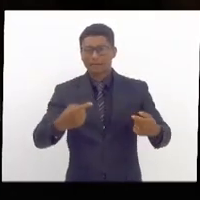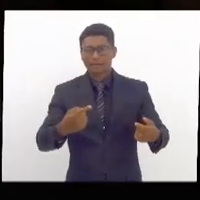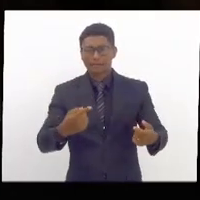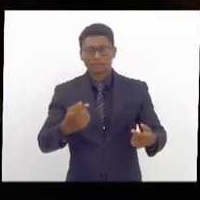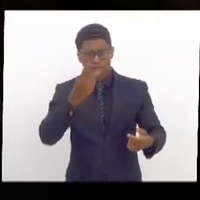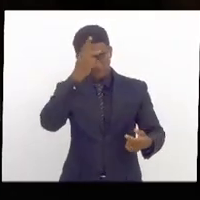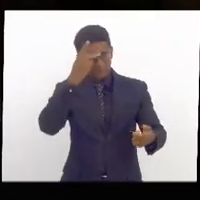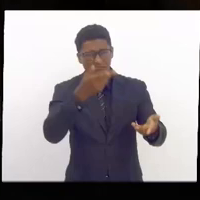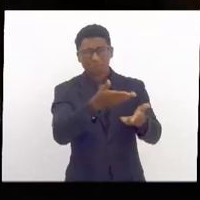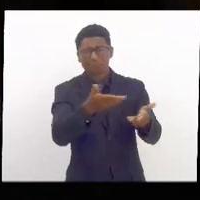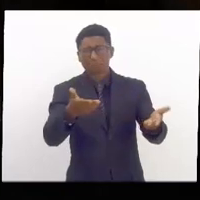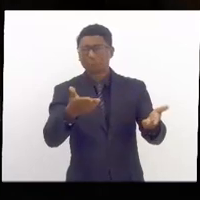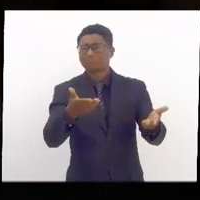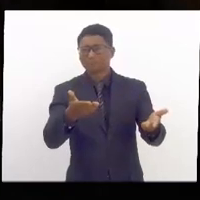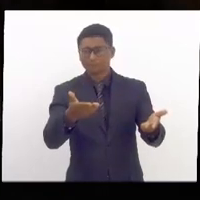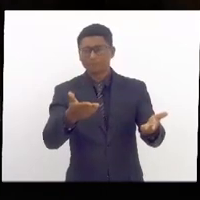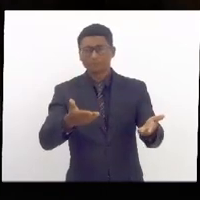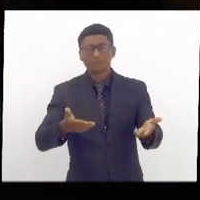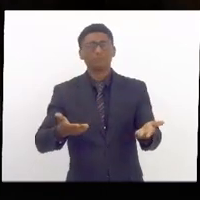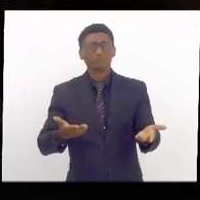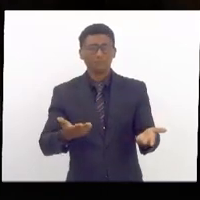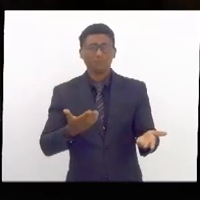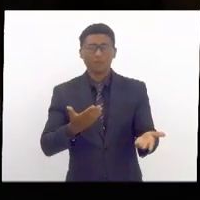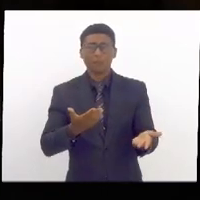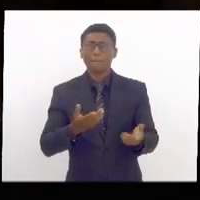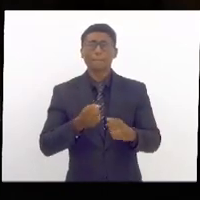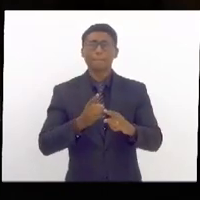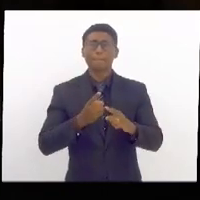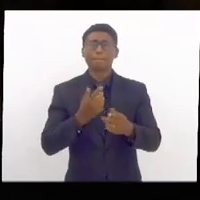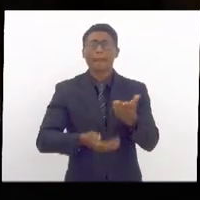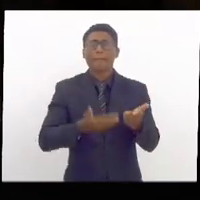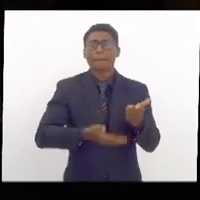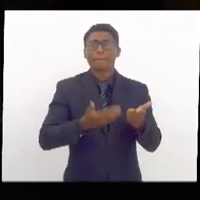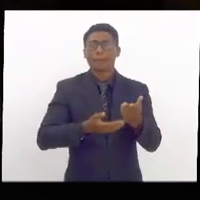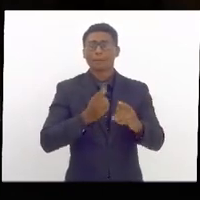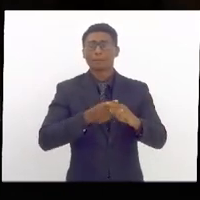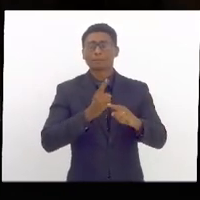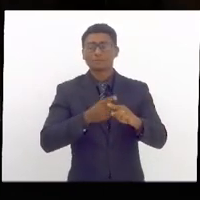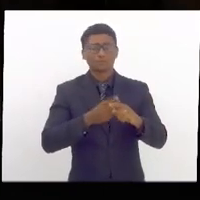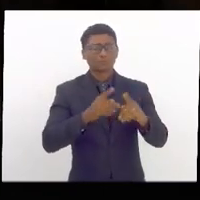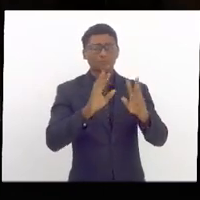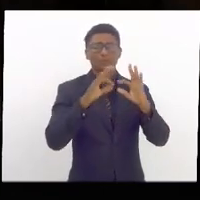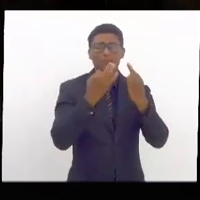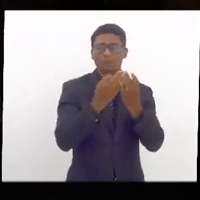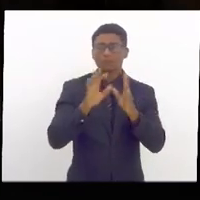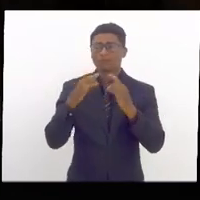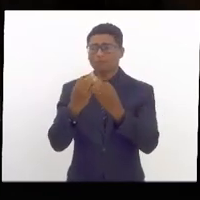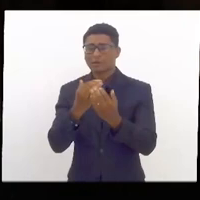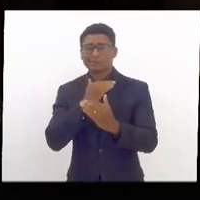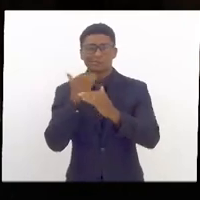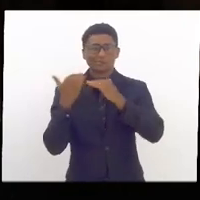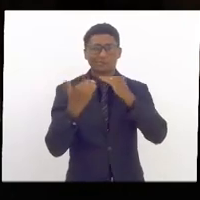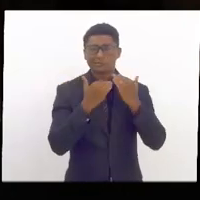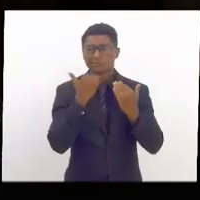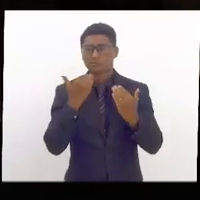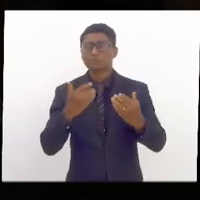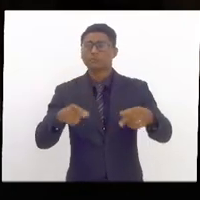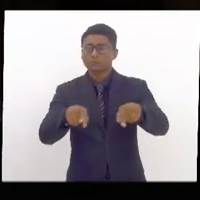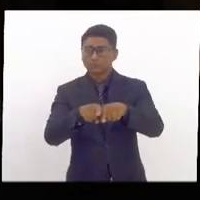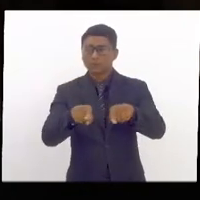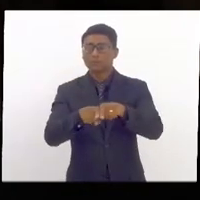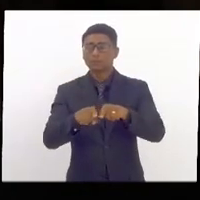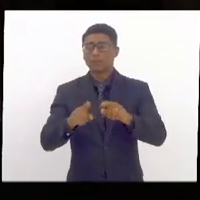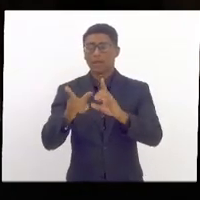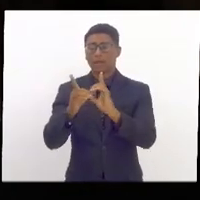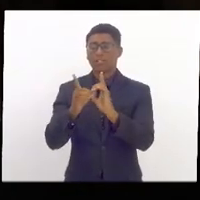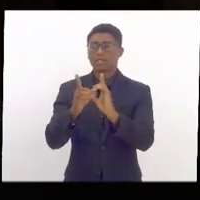perdedores. Perdedores todos aqueles e aquelas que perderam os seus entes queridos, mas perde também o Estado